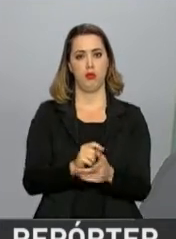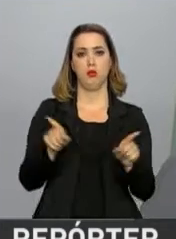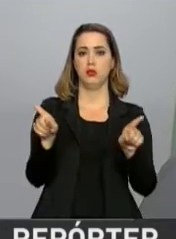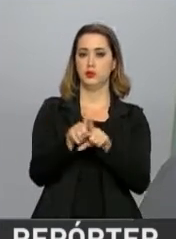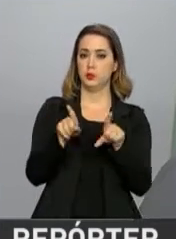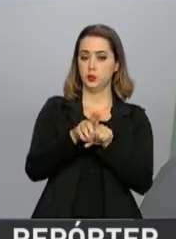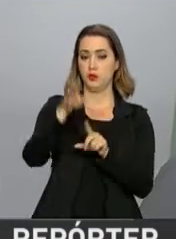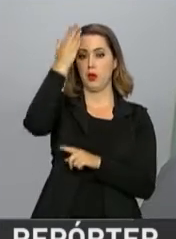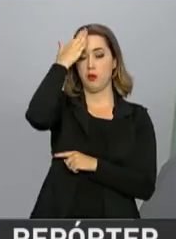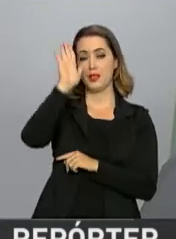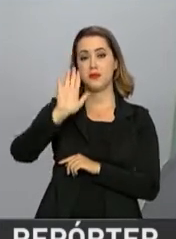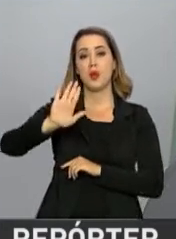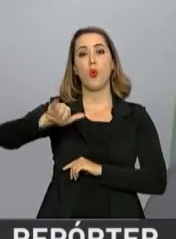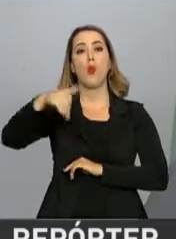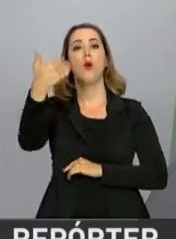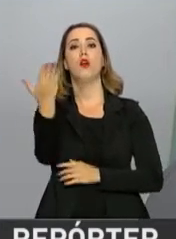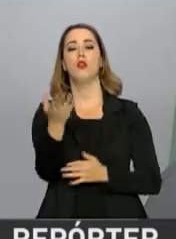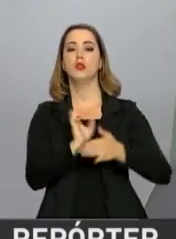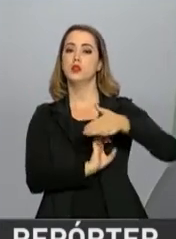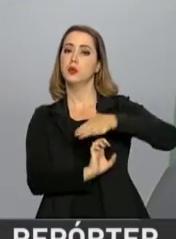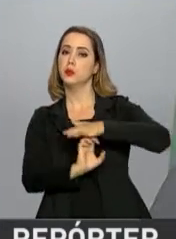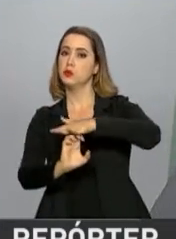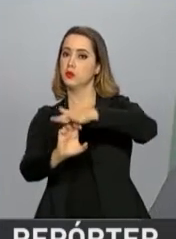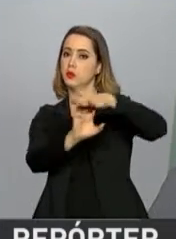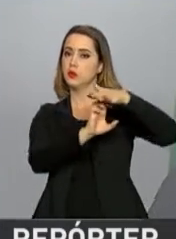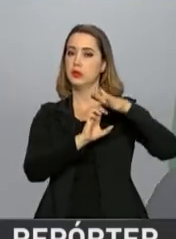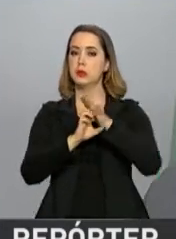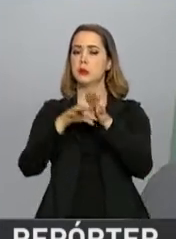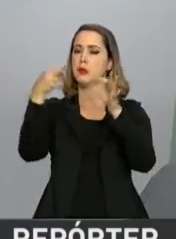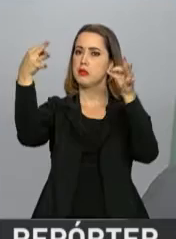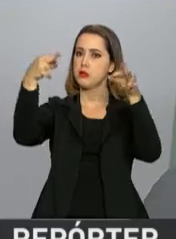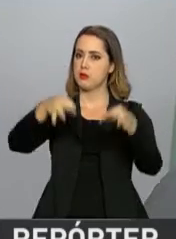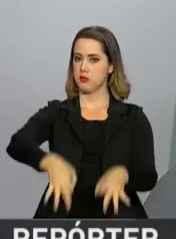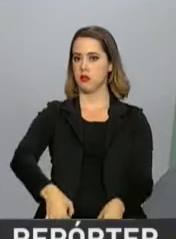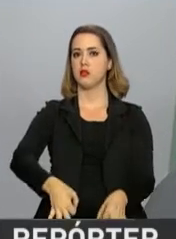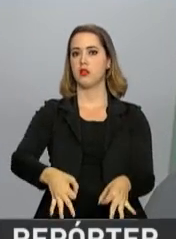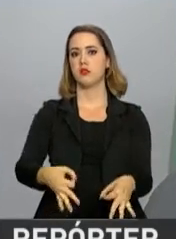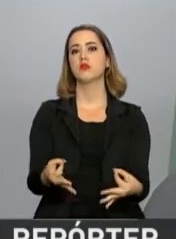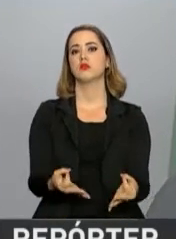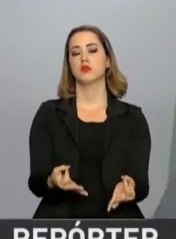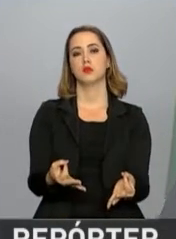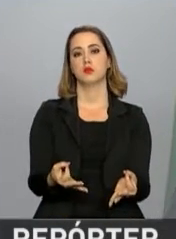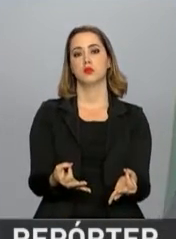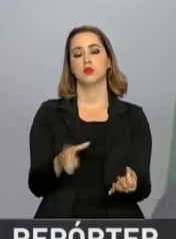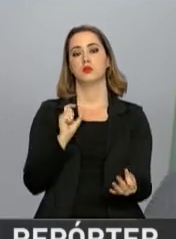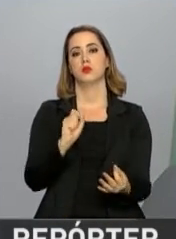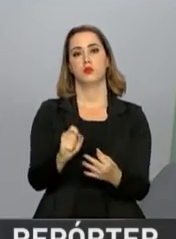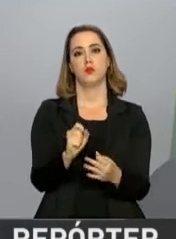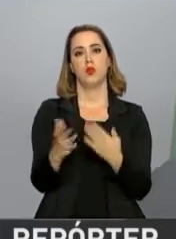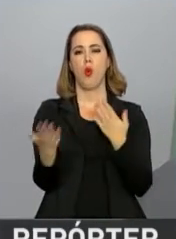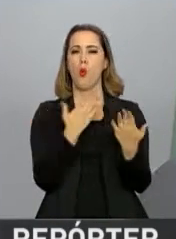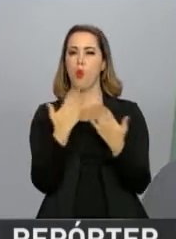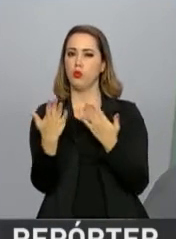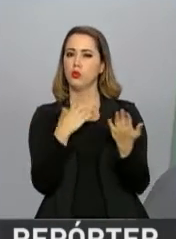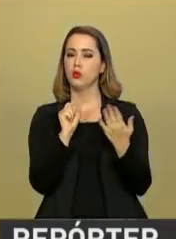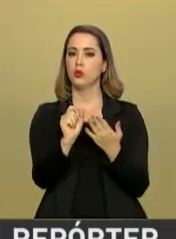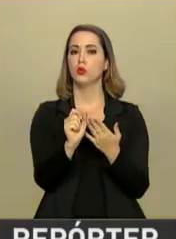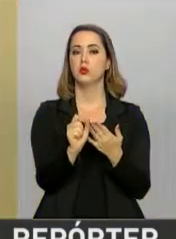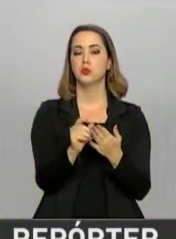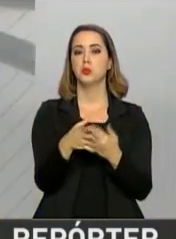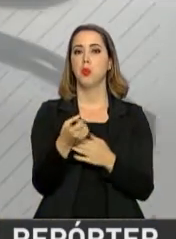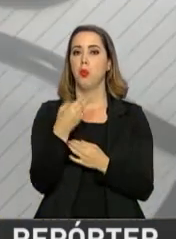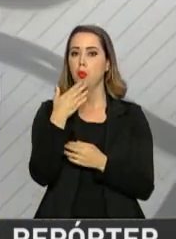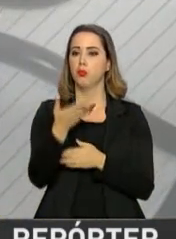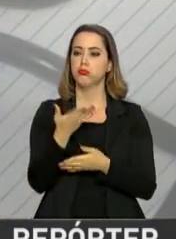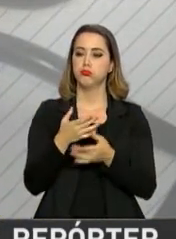quais são os fornecedores que são um idôneos que procuram é praticar uma relação de consumo saudável